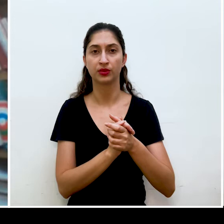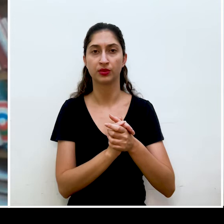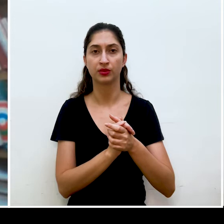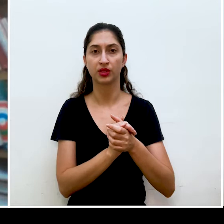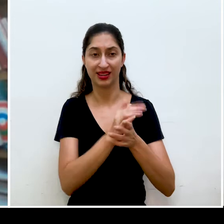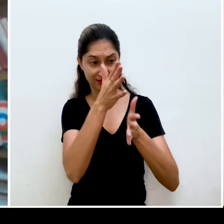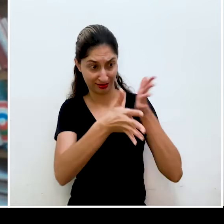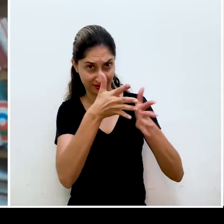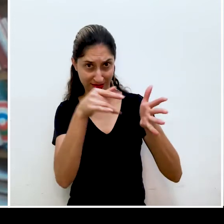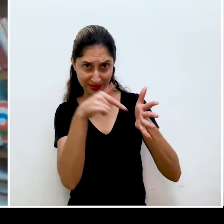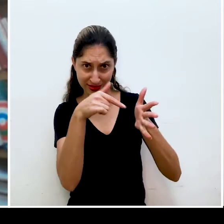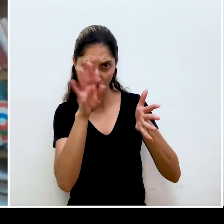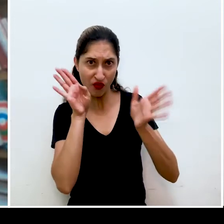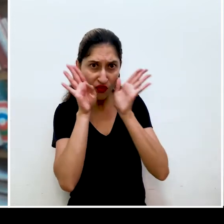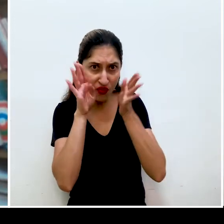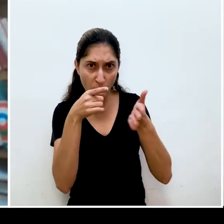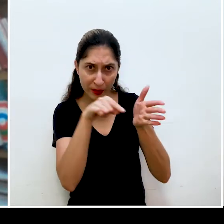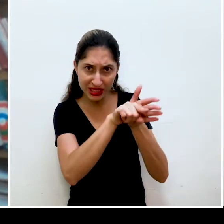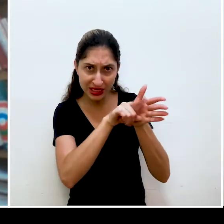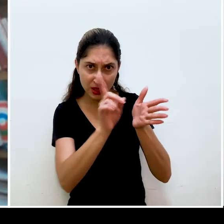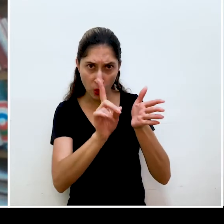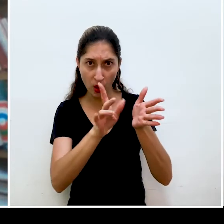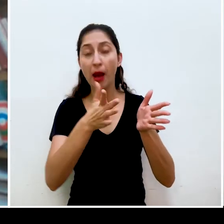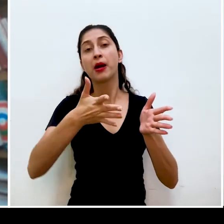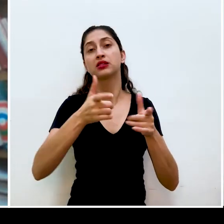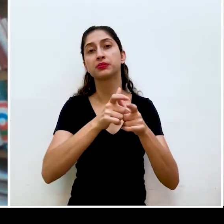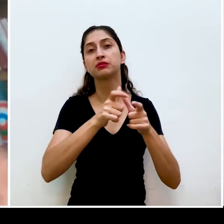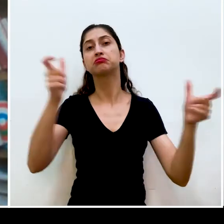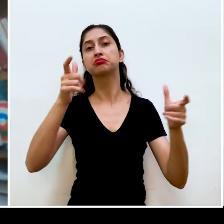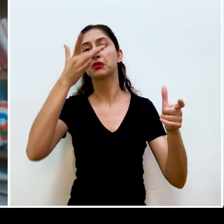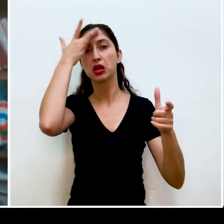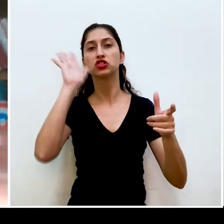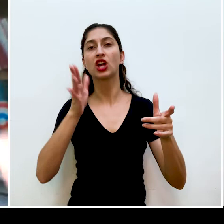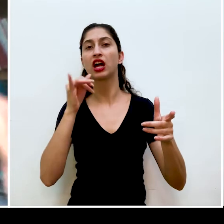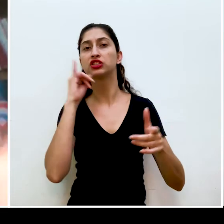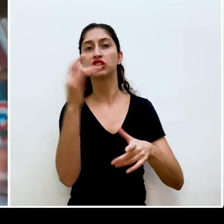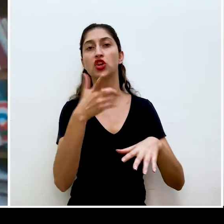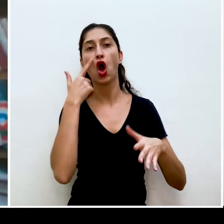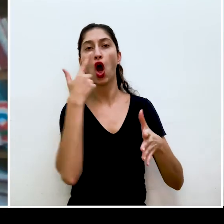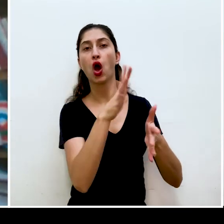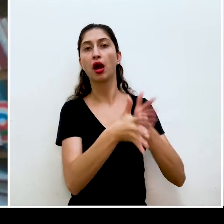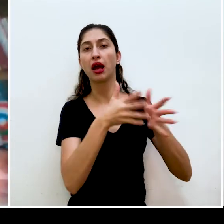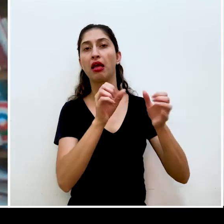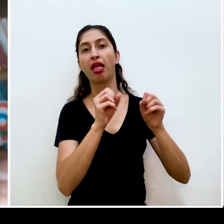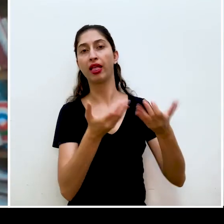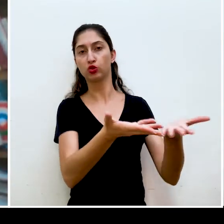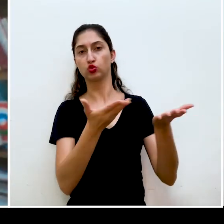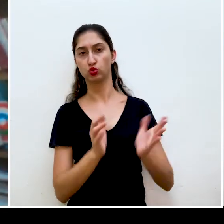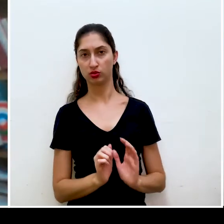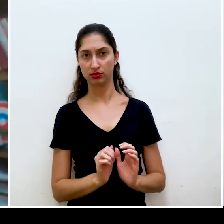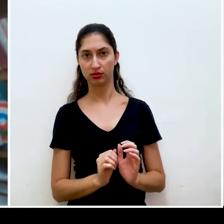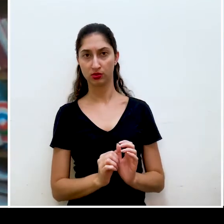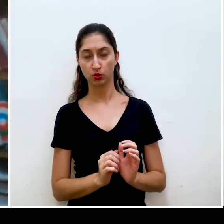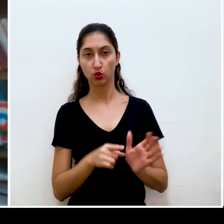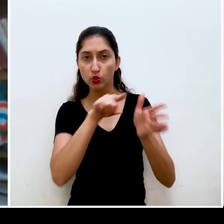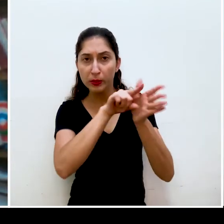ela não é um foco de investigação. Ela é um foco já de, a língua de sinais já passa do pressuposto que ela é isto, em vez de